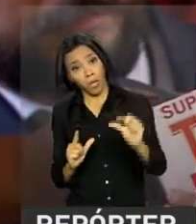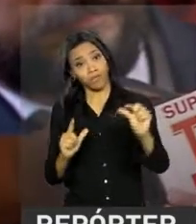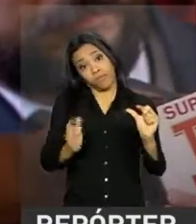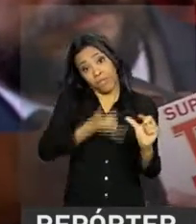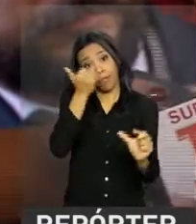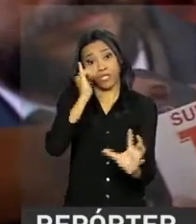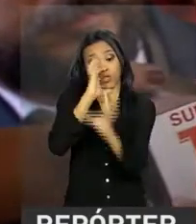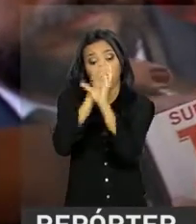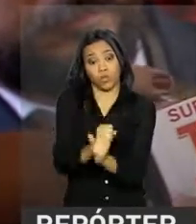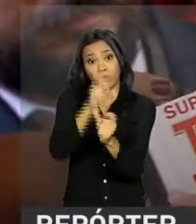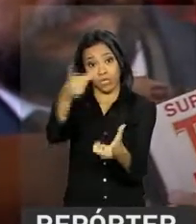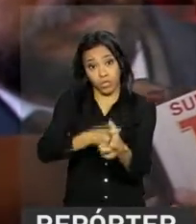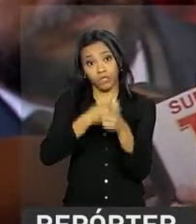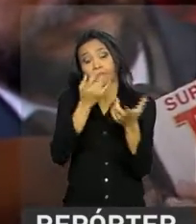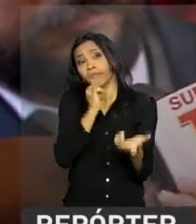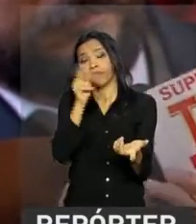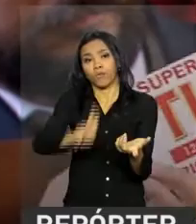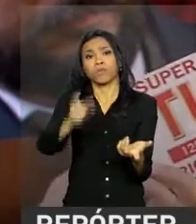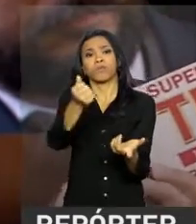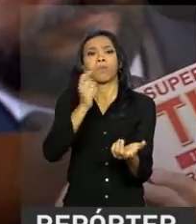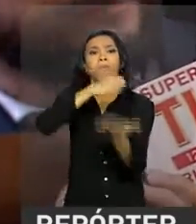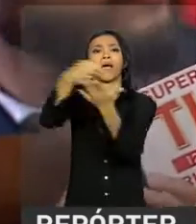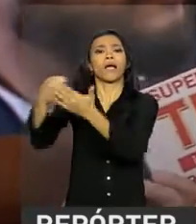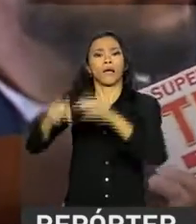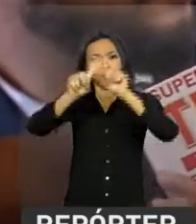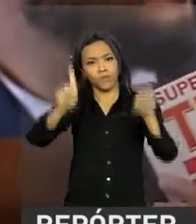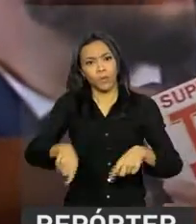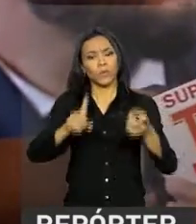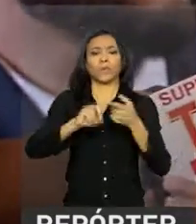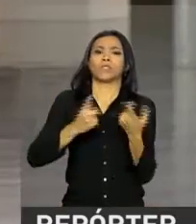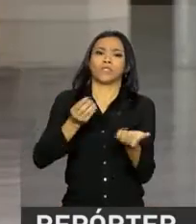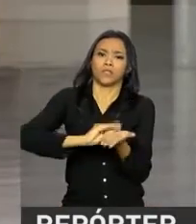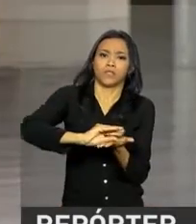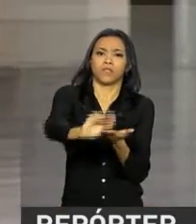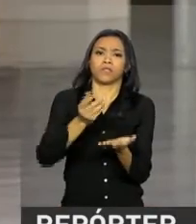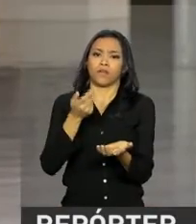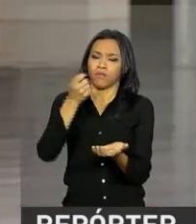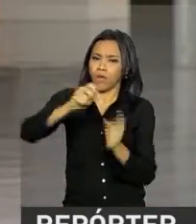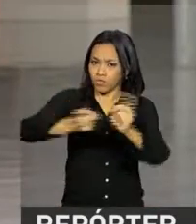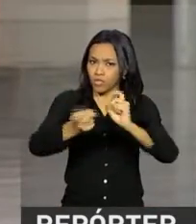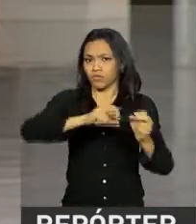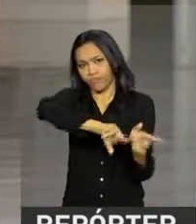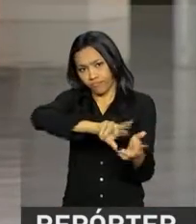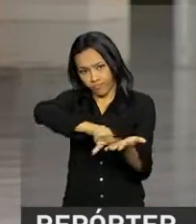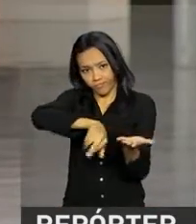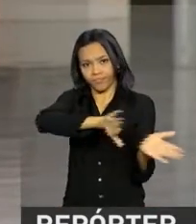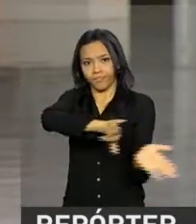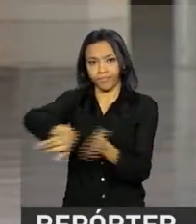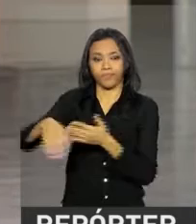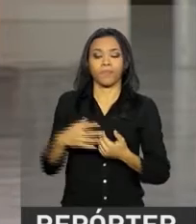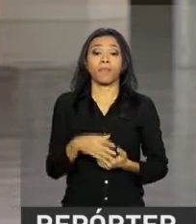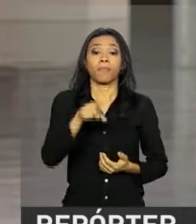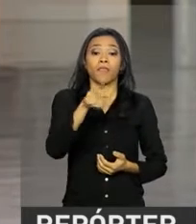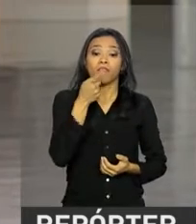para o pagamento de servidores para o custeio da máquina e até para novos investimentos daniele ainda com